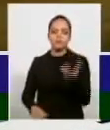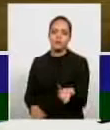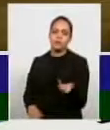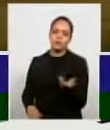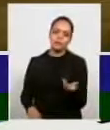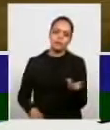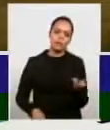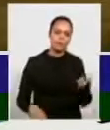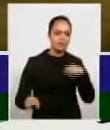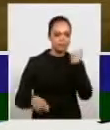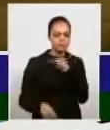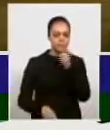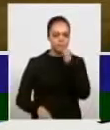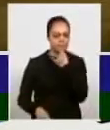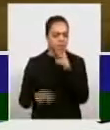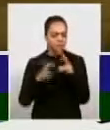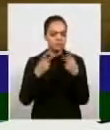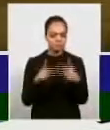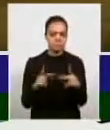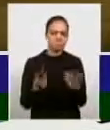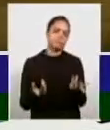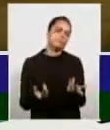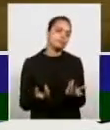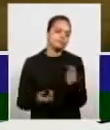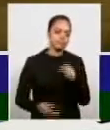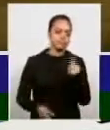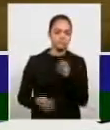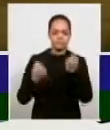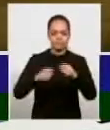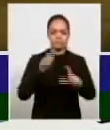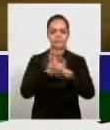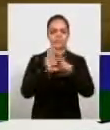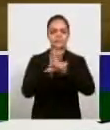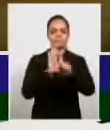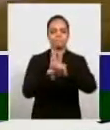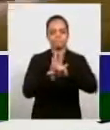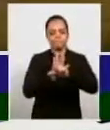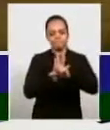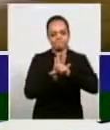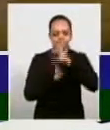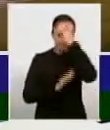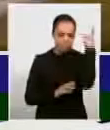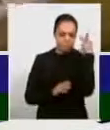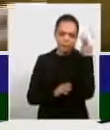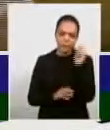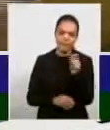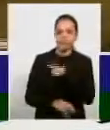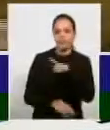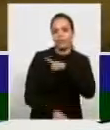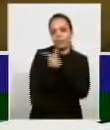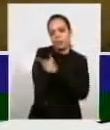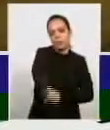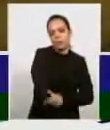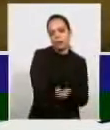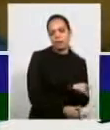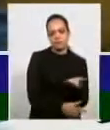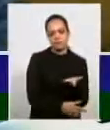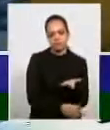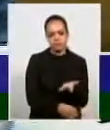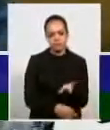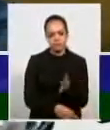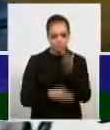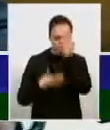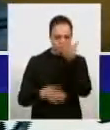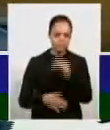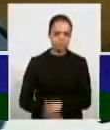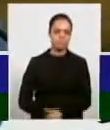nosso lamento relacionado a essa questão, que precisamos de lei para que a pessoa tenha educação para com o próximo. Muito